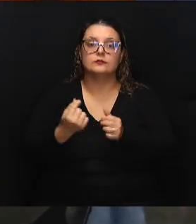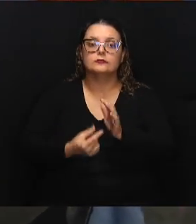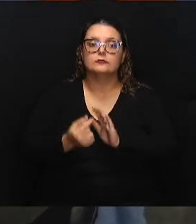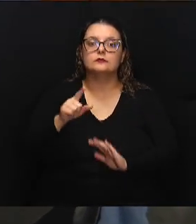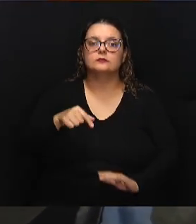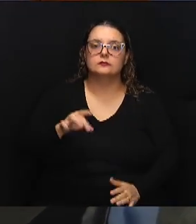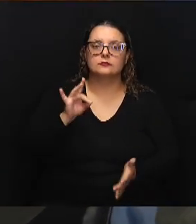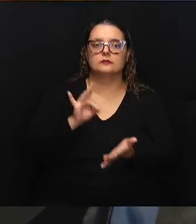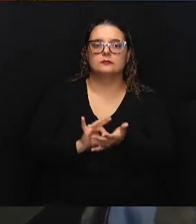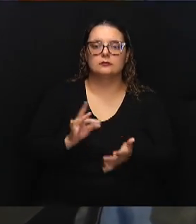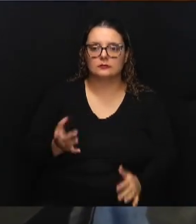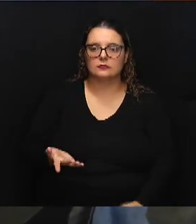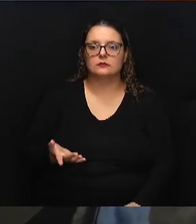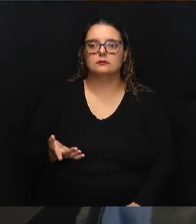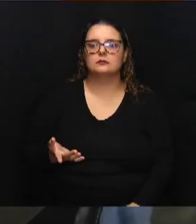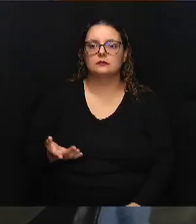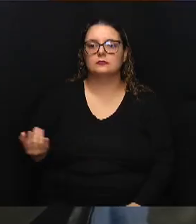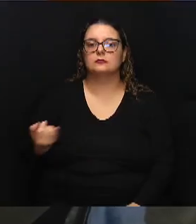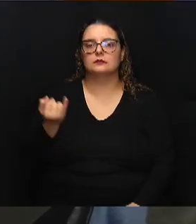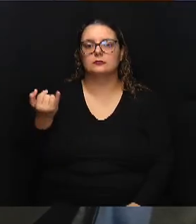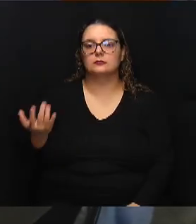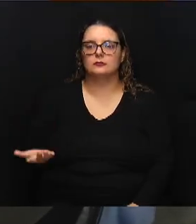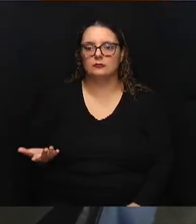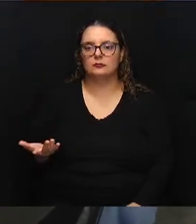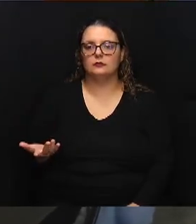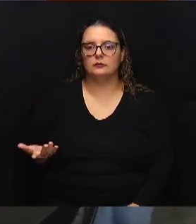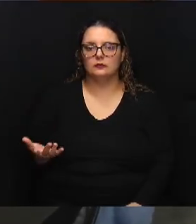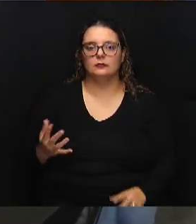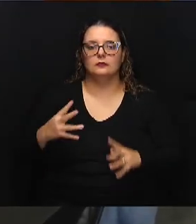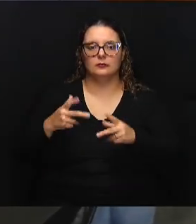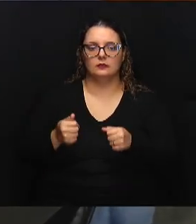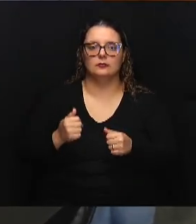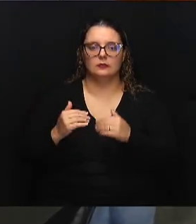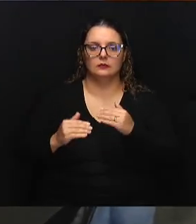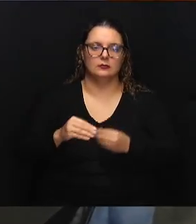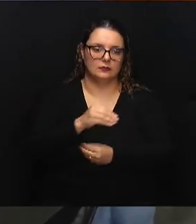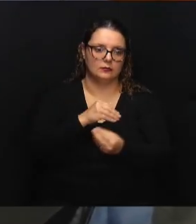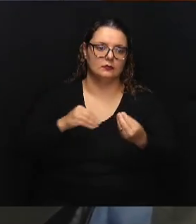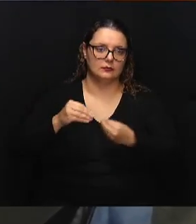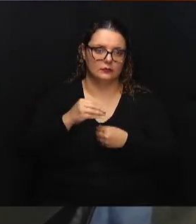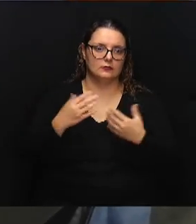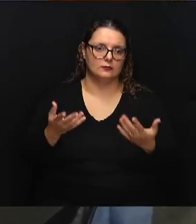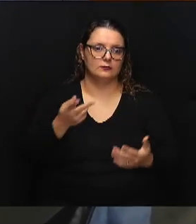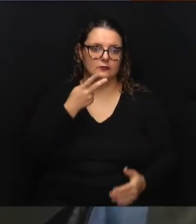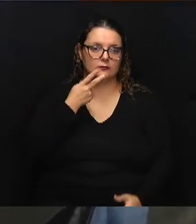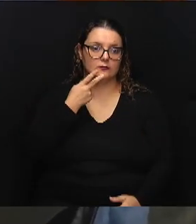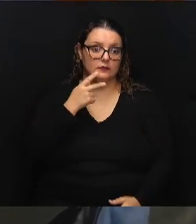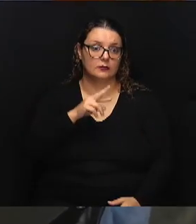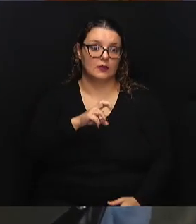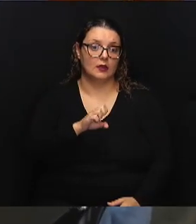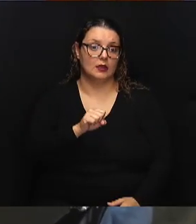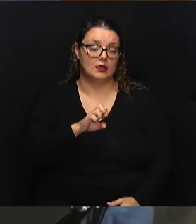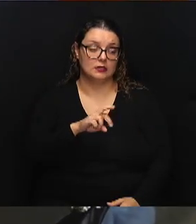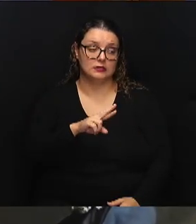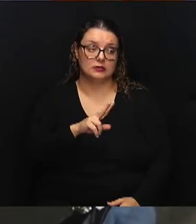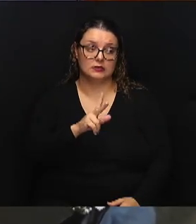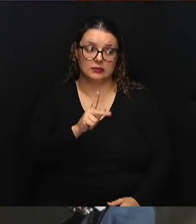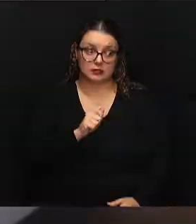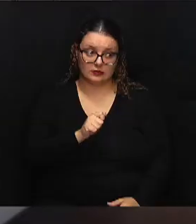de fato também muito importante para todos os envolvidos. Bom, vamos falar sobre reserva de